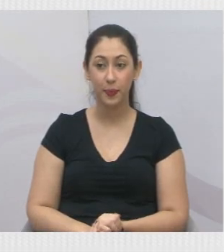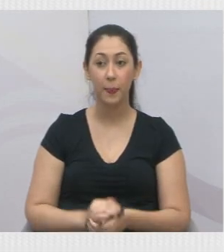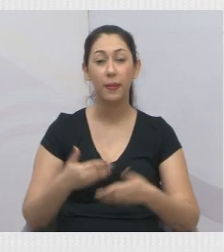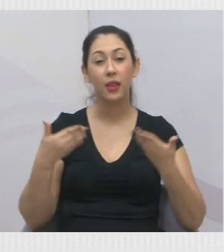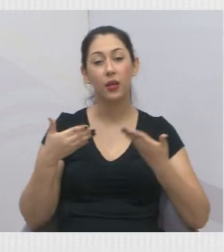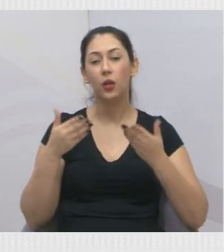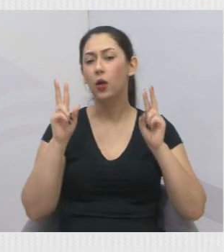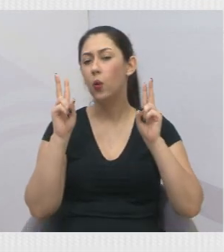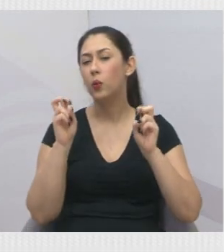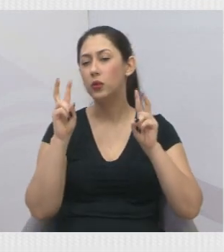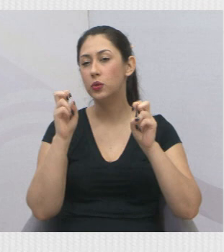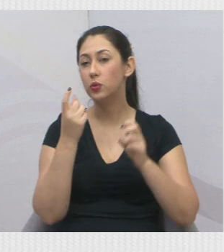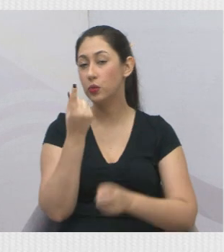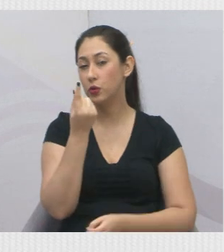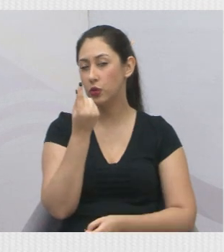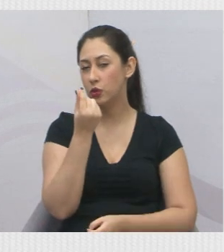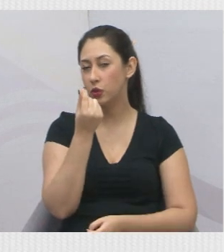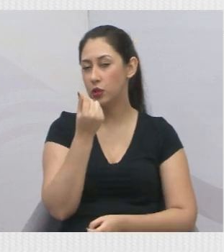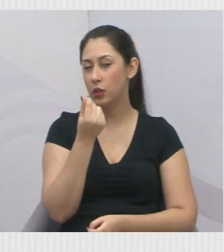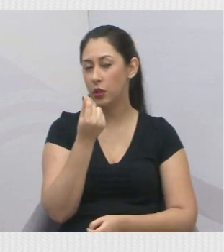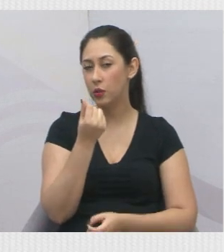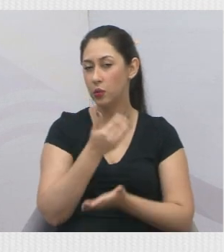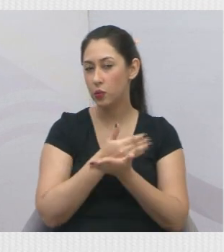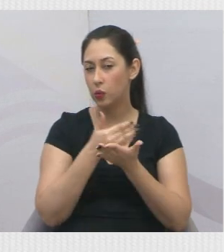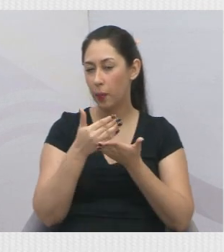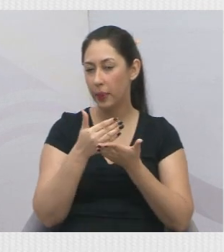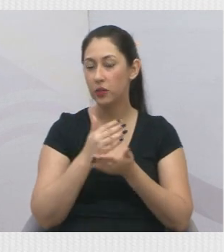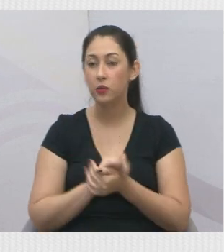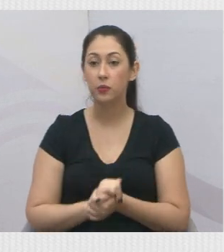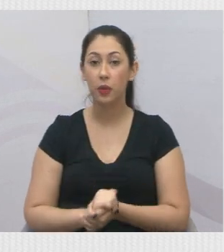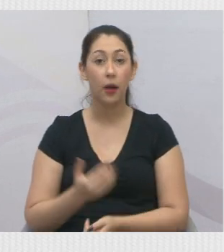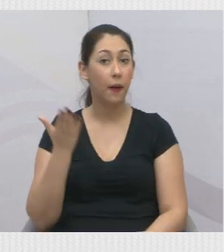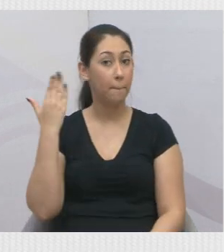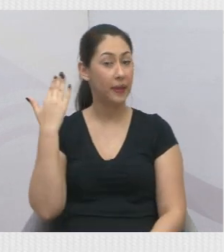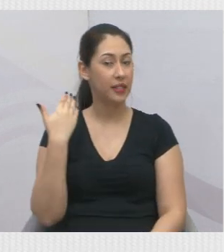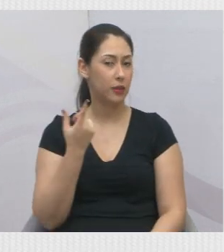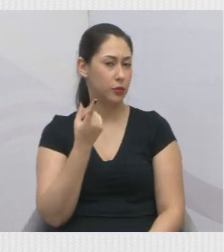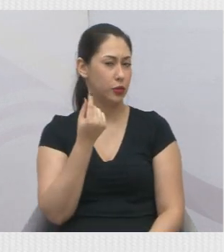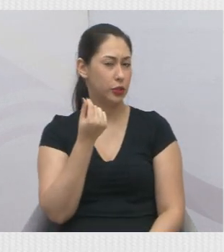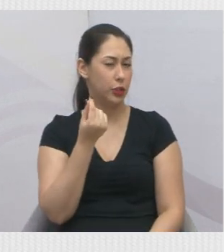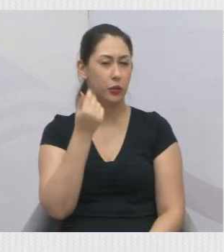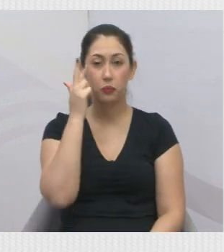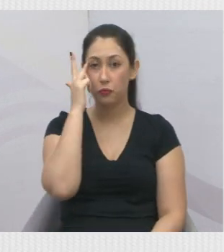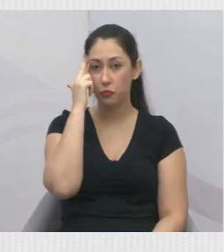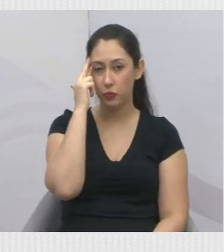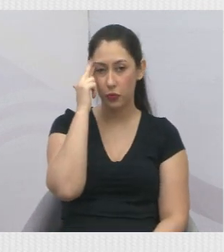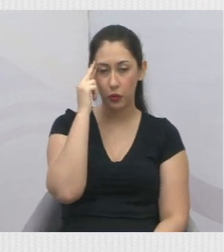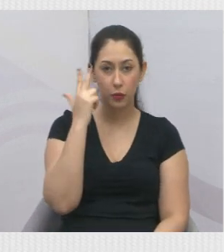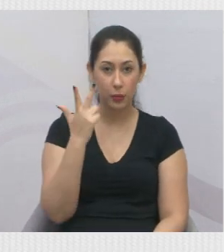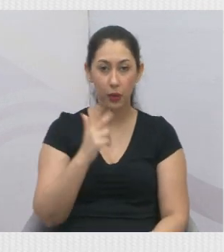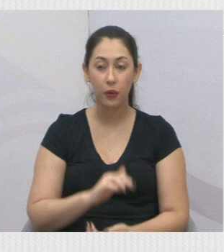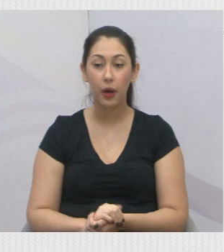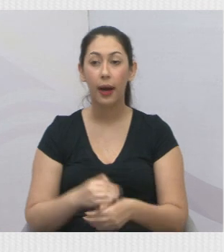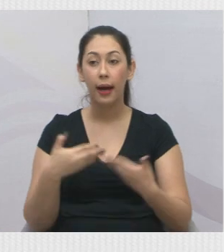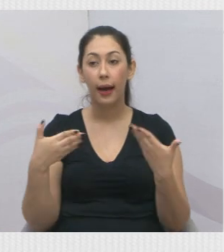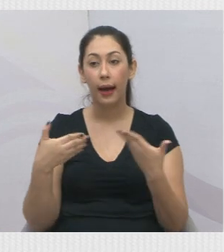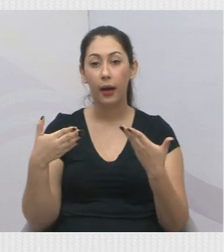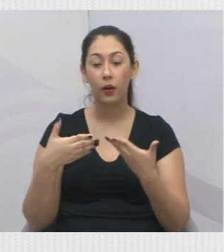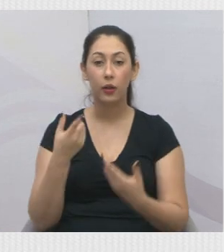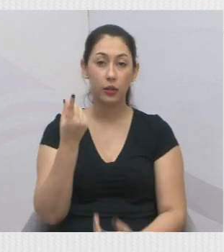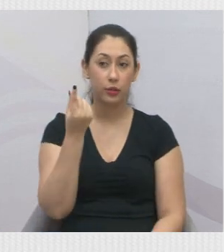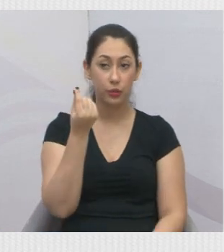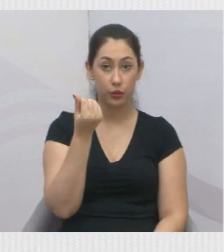Agora, vamos falar sobre as receitas de capital. Lembrando que o quadro anterior era a receita corrente, aquela receita de custeio do município. Agora, a